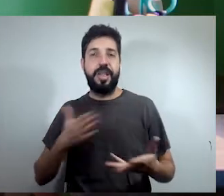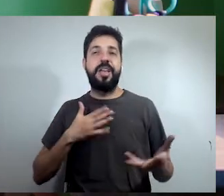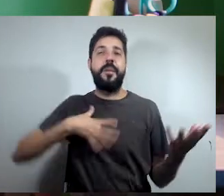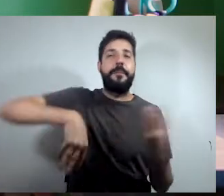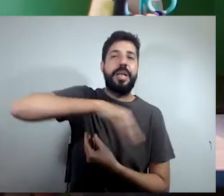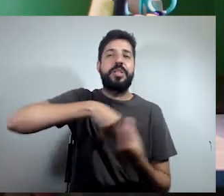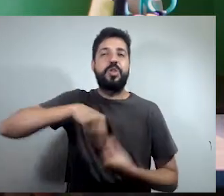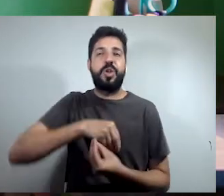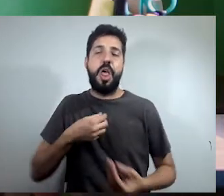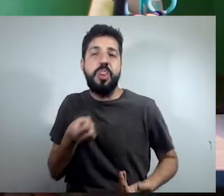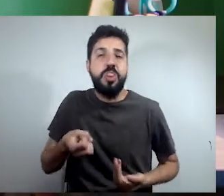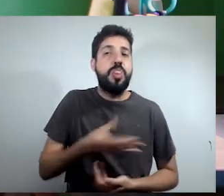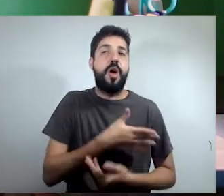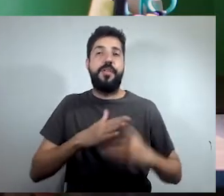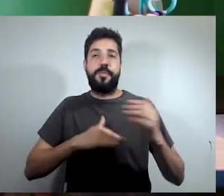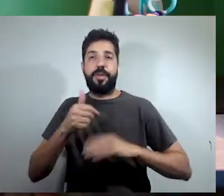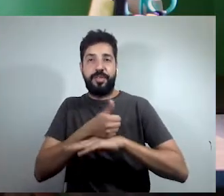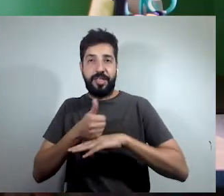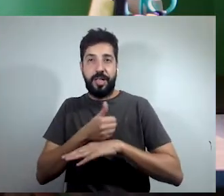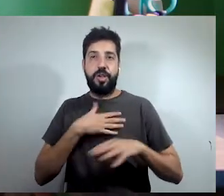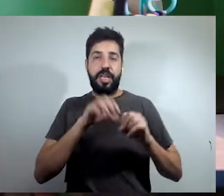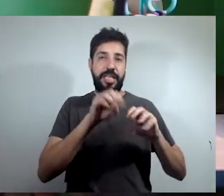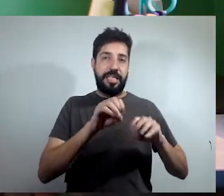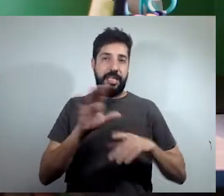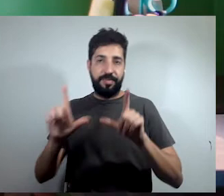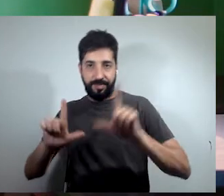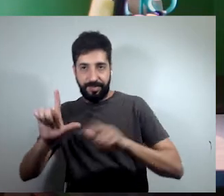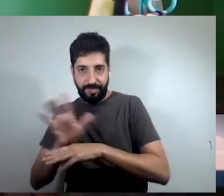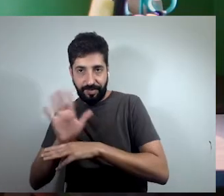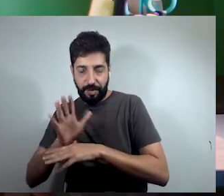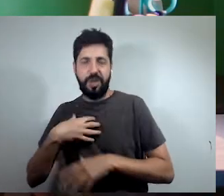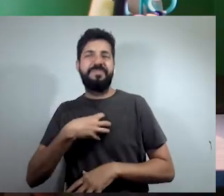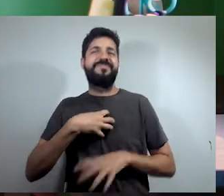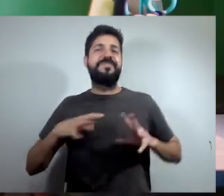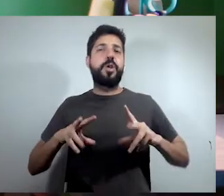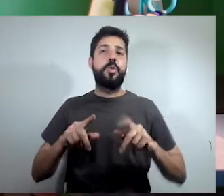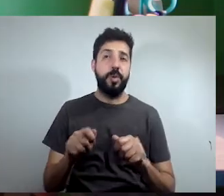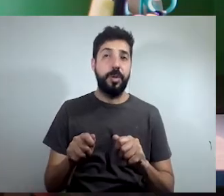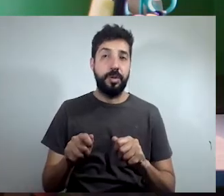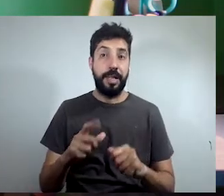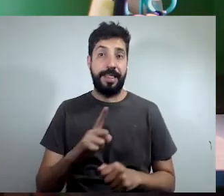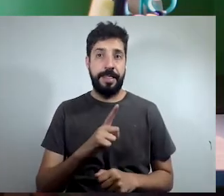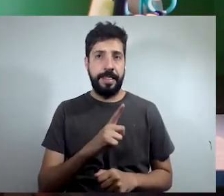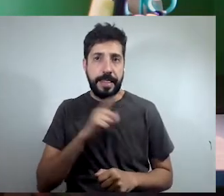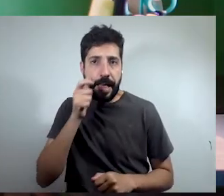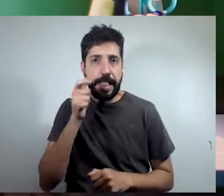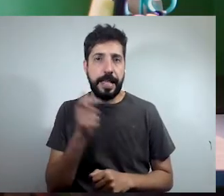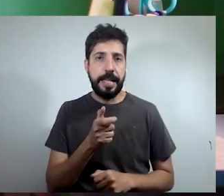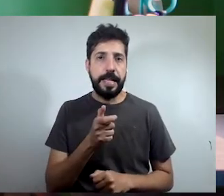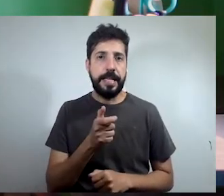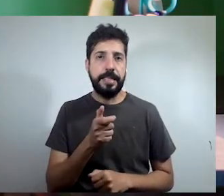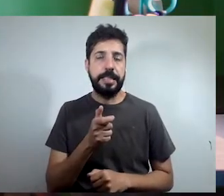nova profissão, a profissão dos educadores audiovisuais. E eu sinto que todo mundo que tenha o interesse